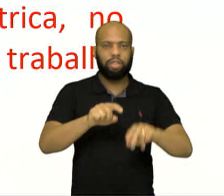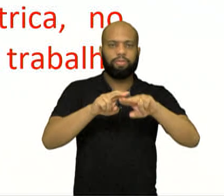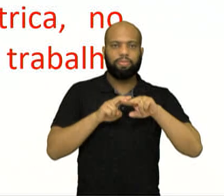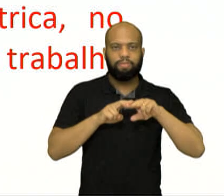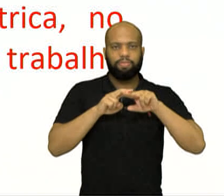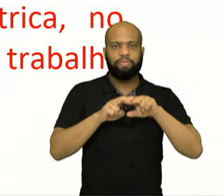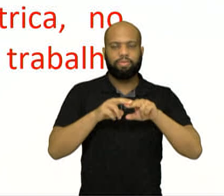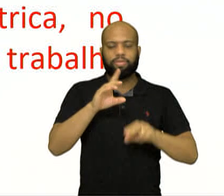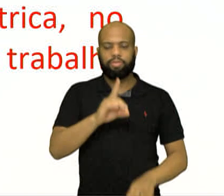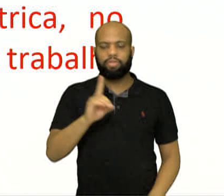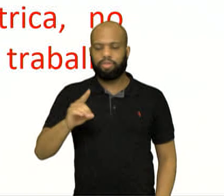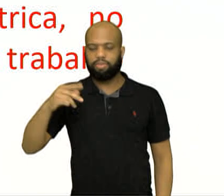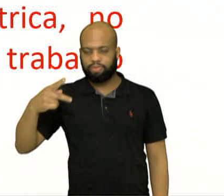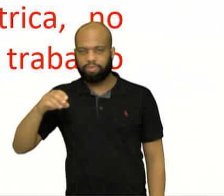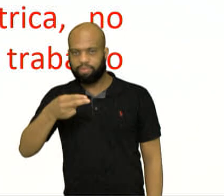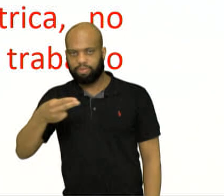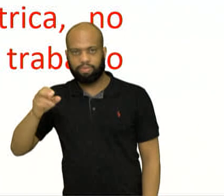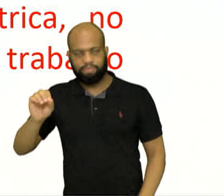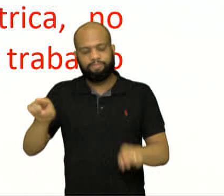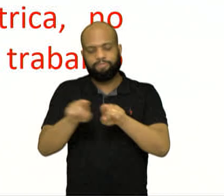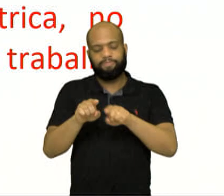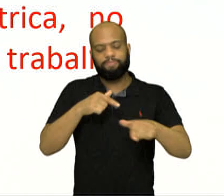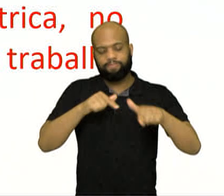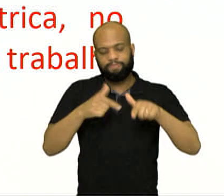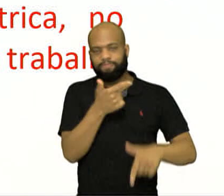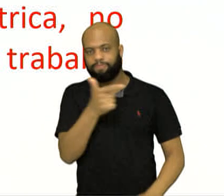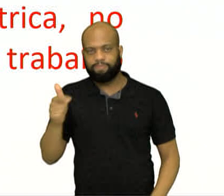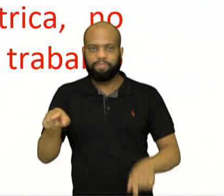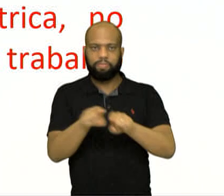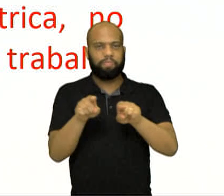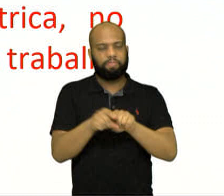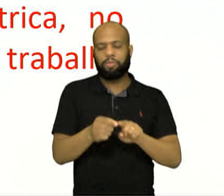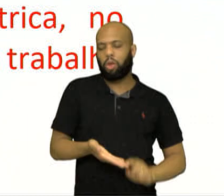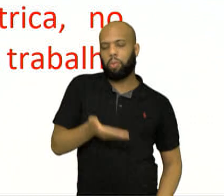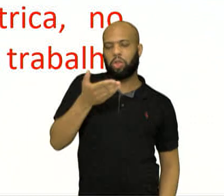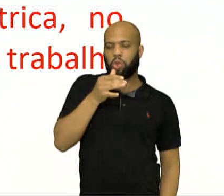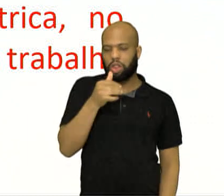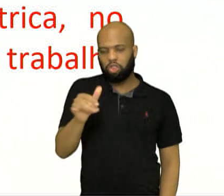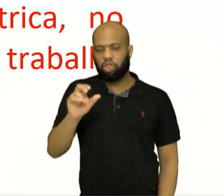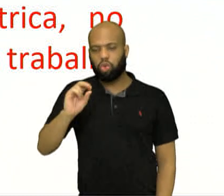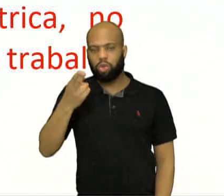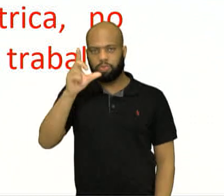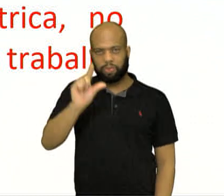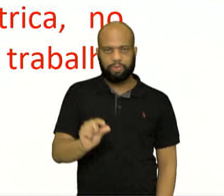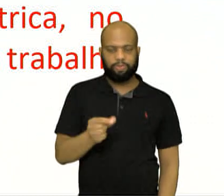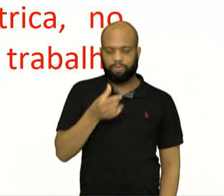nenhum acúmulo de energia potencial e nenhum aumento de energia cinética ou redução de energia cinética, ok?